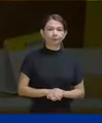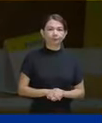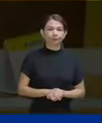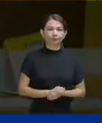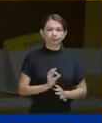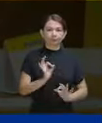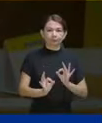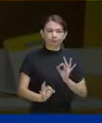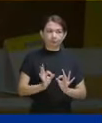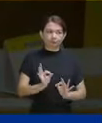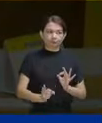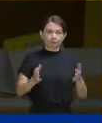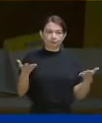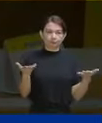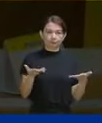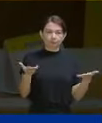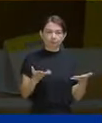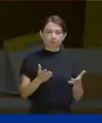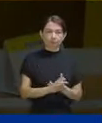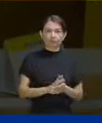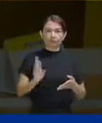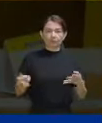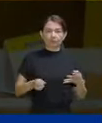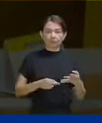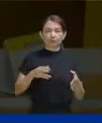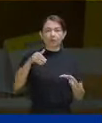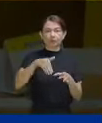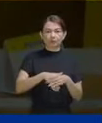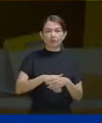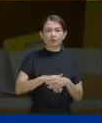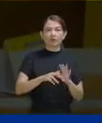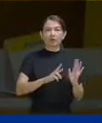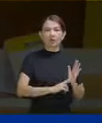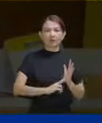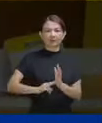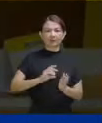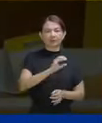Em julgamento, o recurso eleitoral na representação